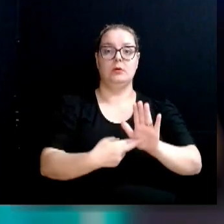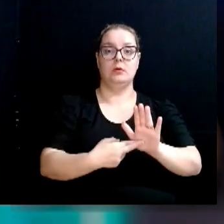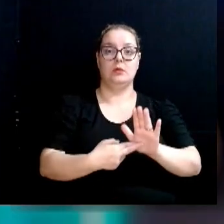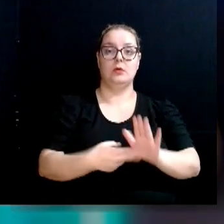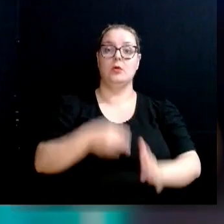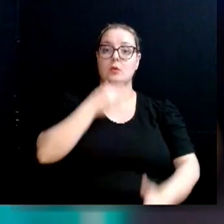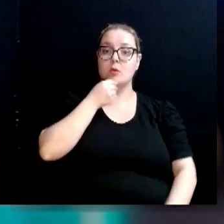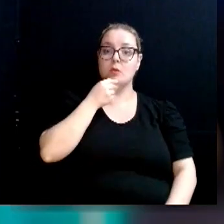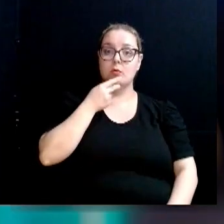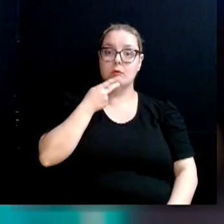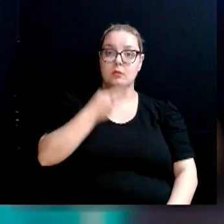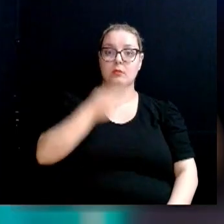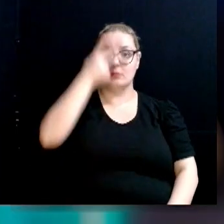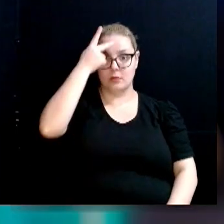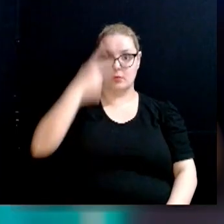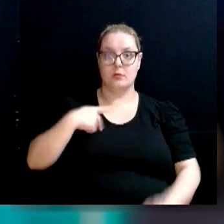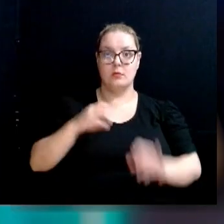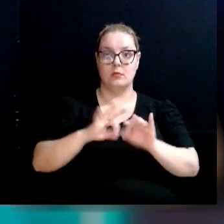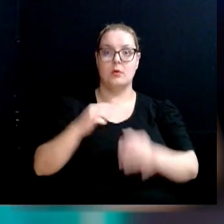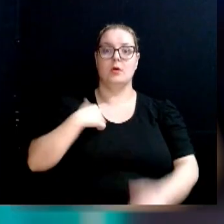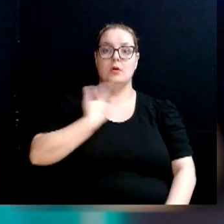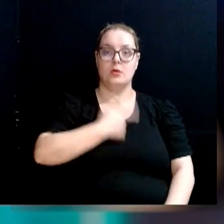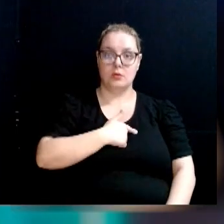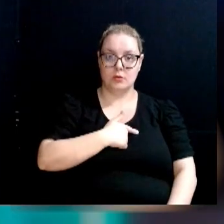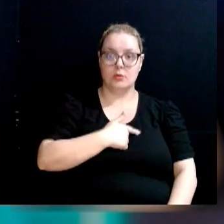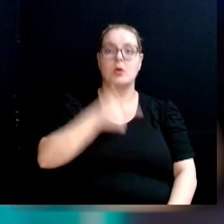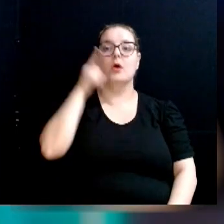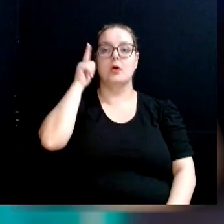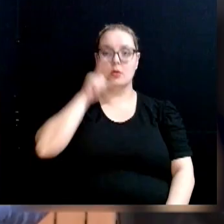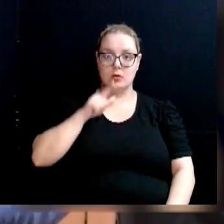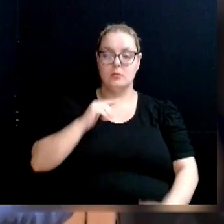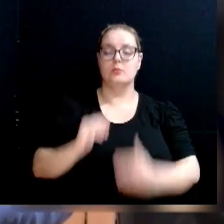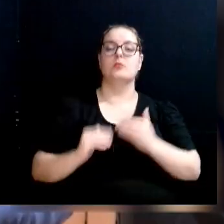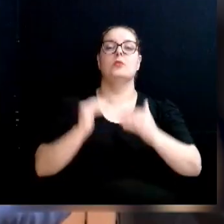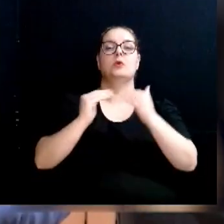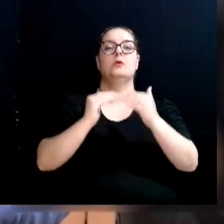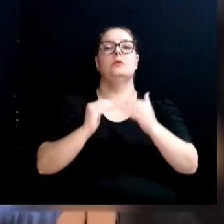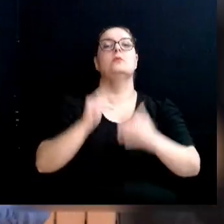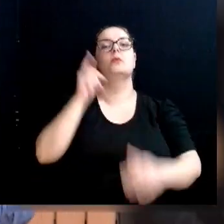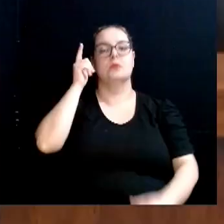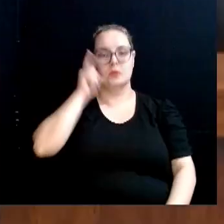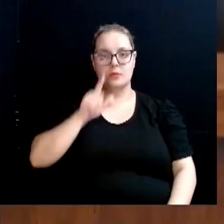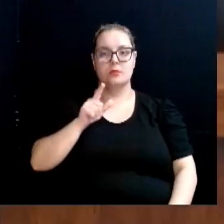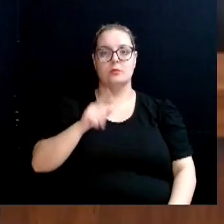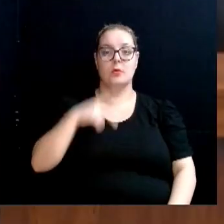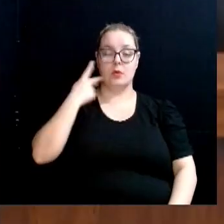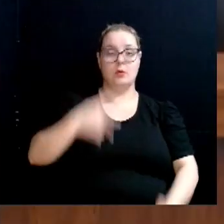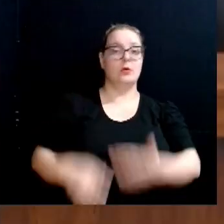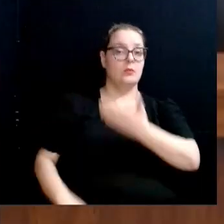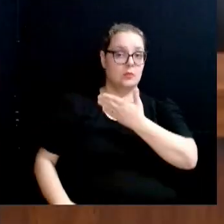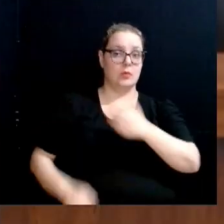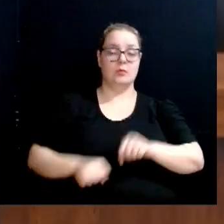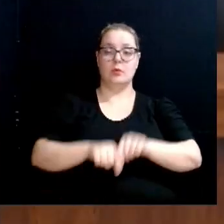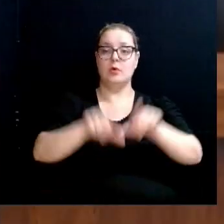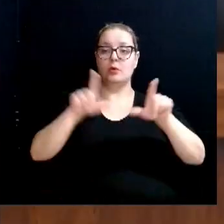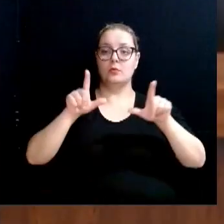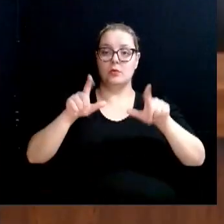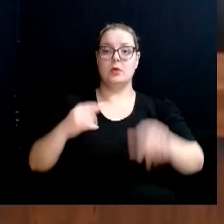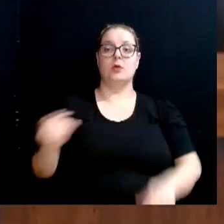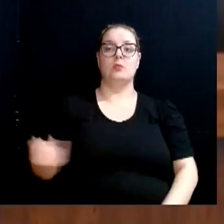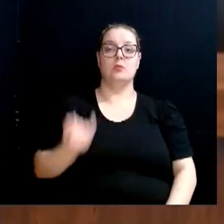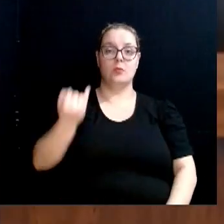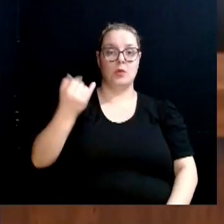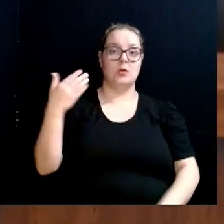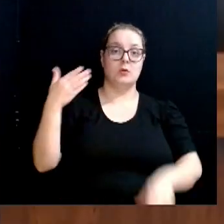família: nós vamos conseguir. E conseguiram. O vereador destacou a importância da participação